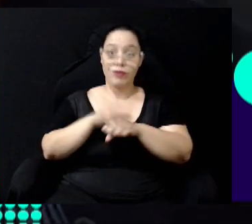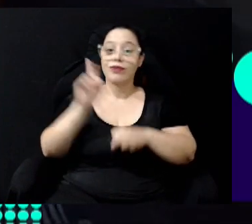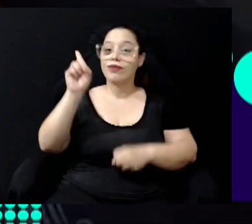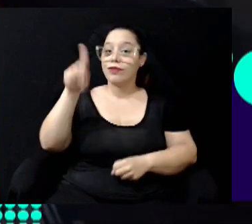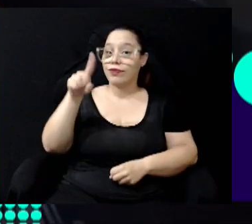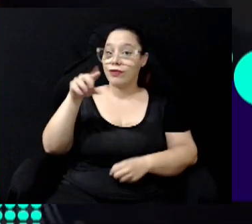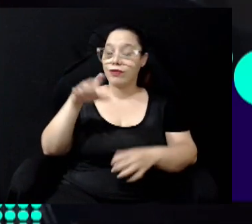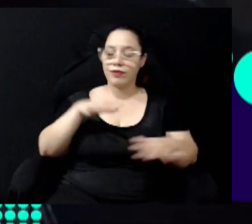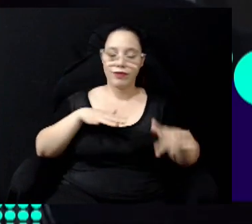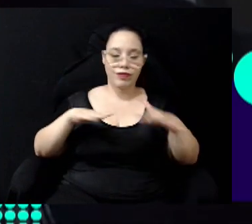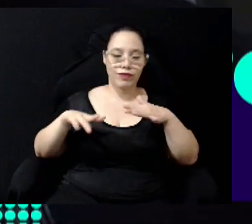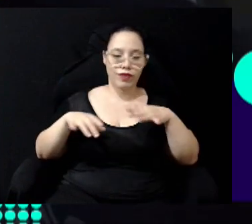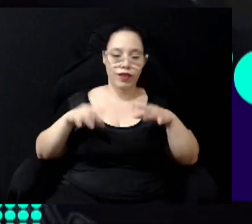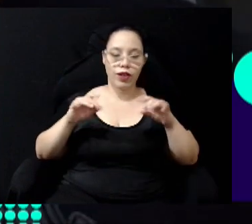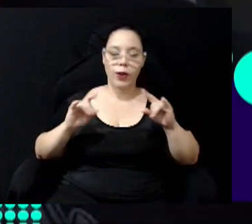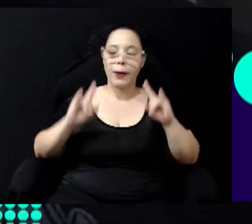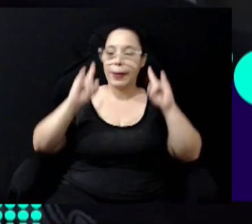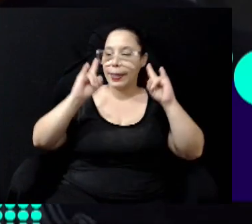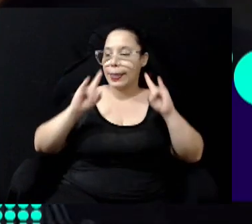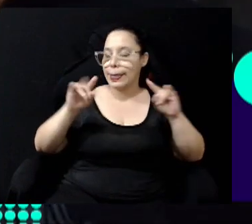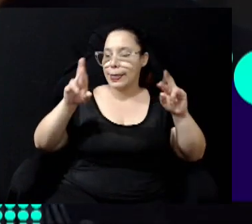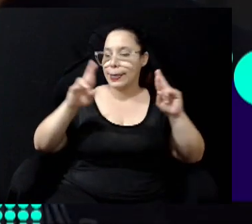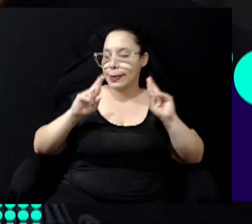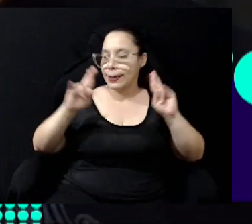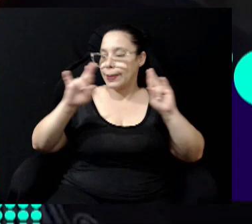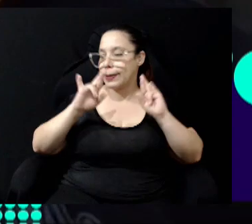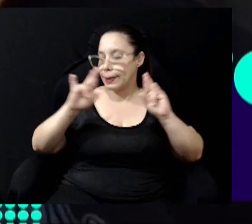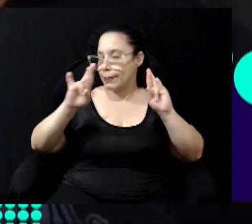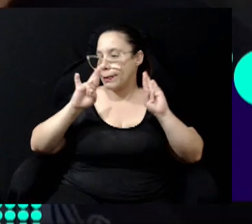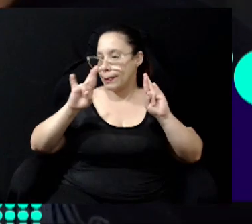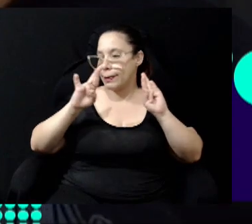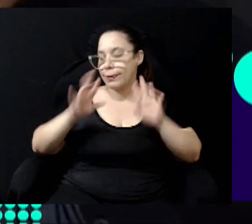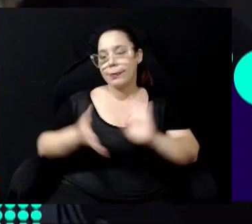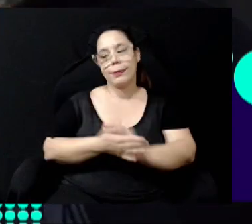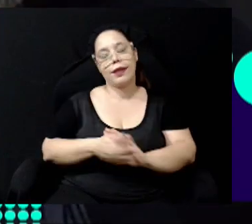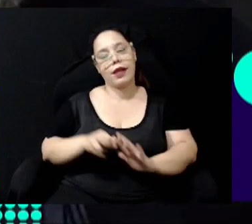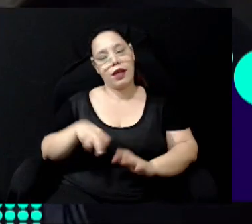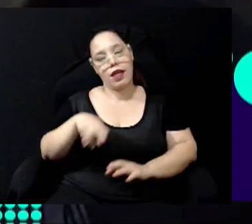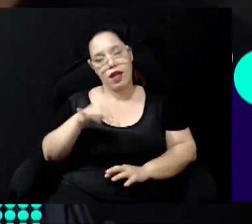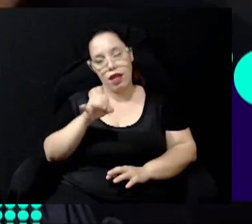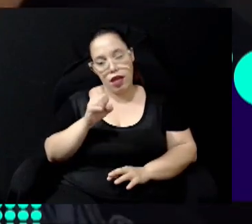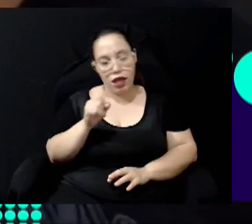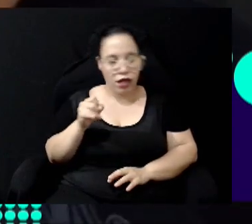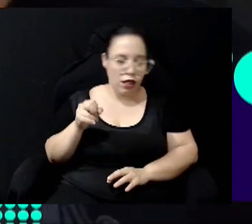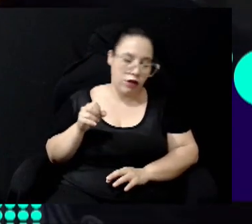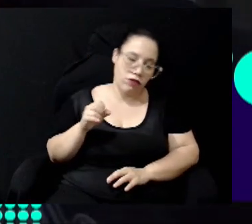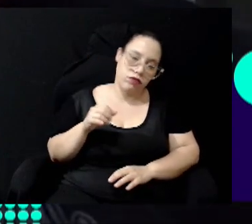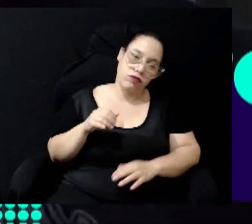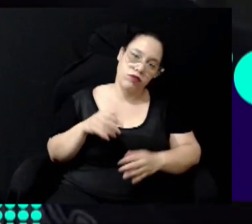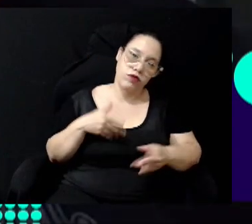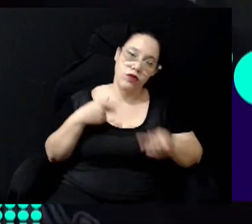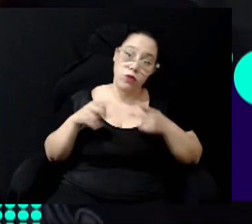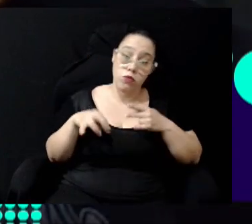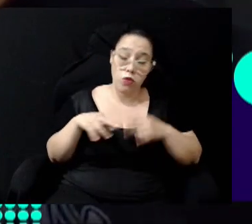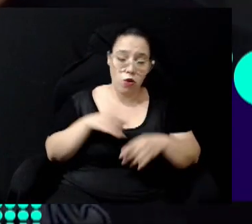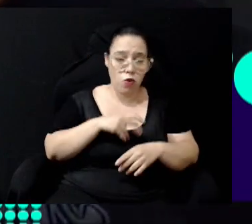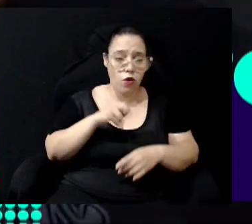rock progressivo brasileiro, né? Casa das Máquinas, O Terço. Também vamos tocar Mutantes, Raul, Rita